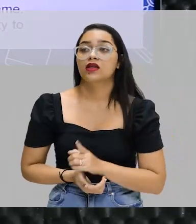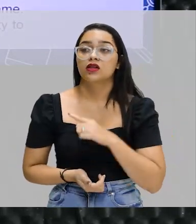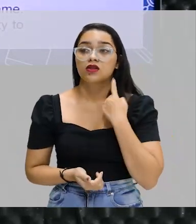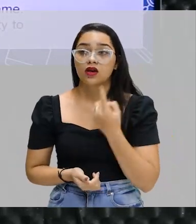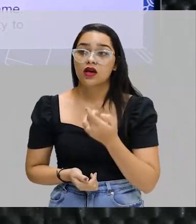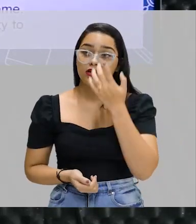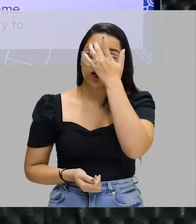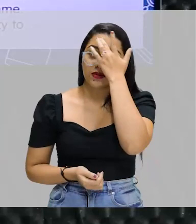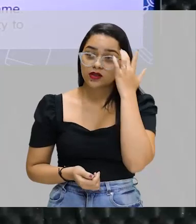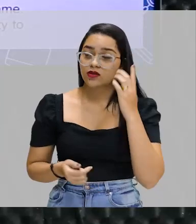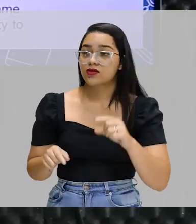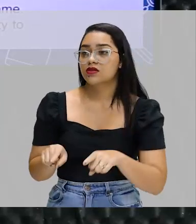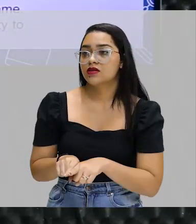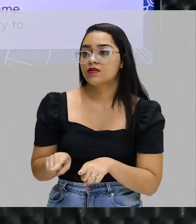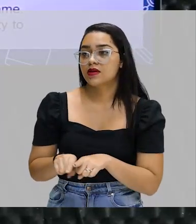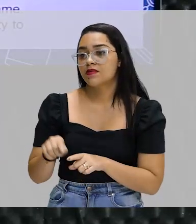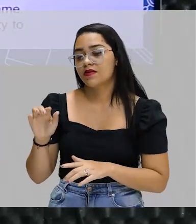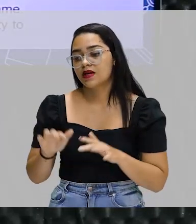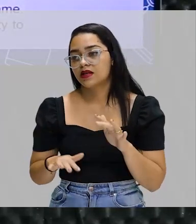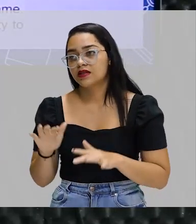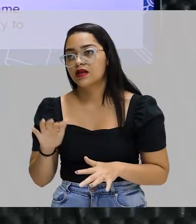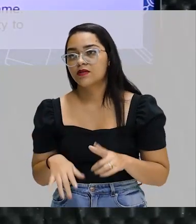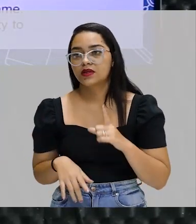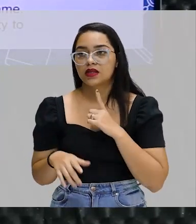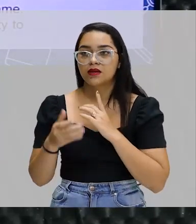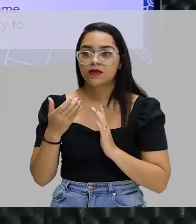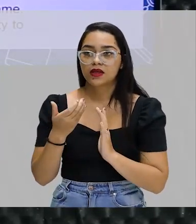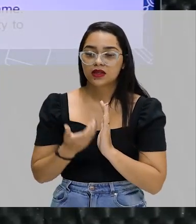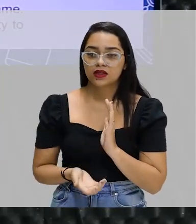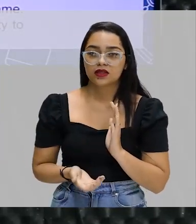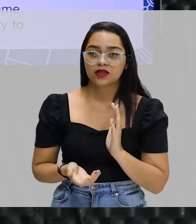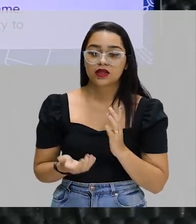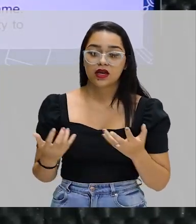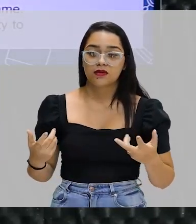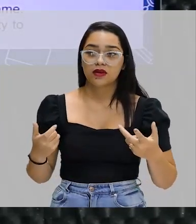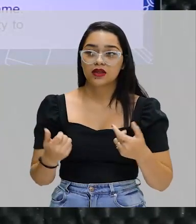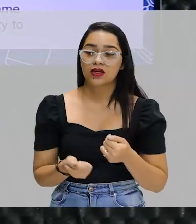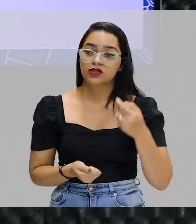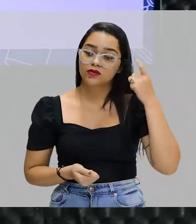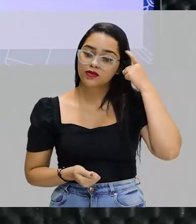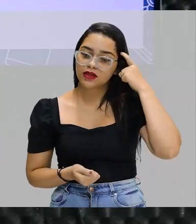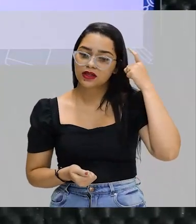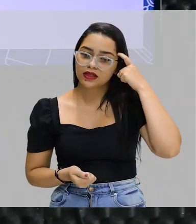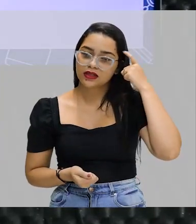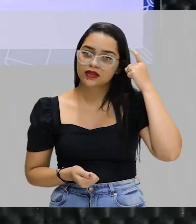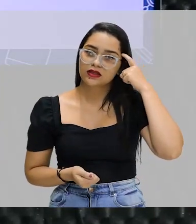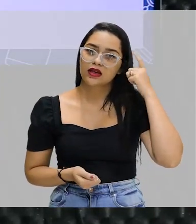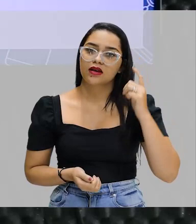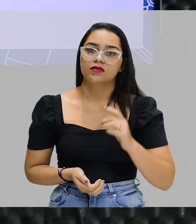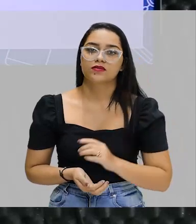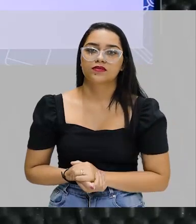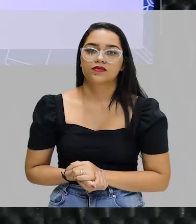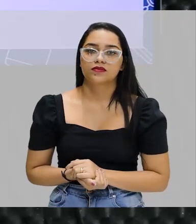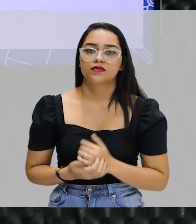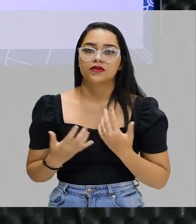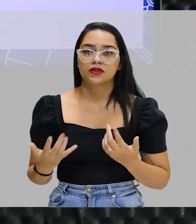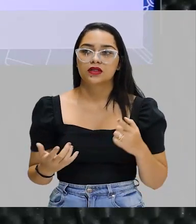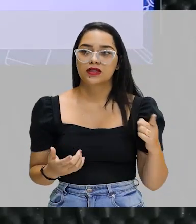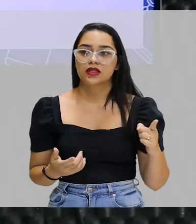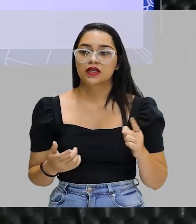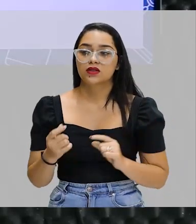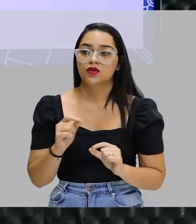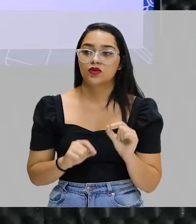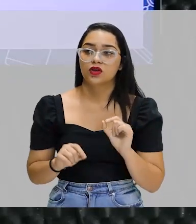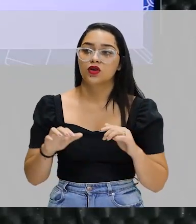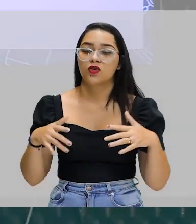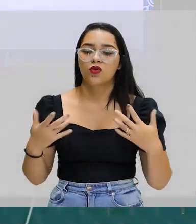as pessoas que parecemos ter perdido a habilidade de pensar por conta própria. Então, nesse